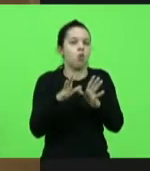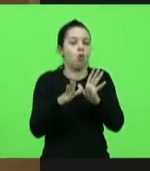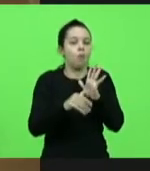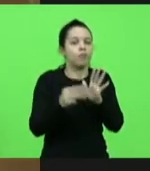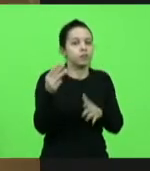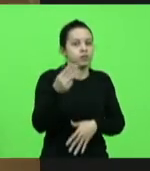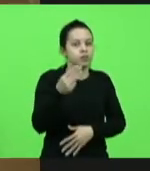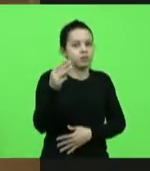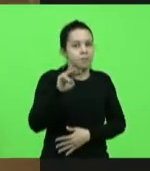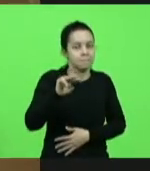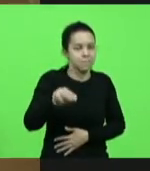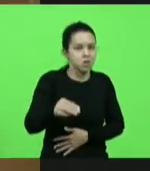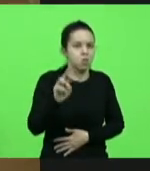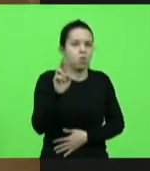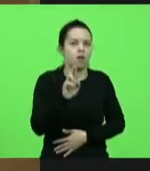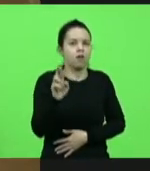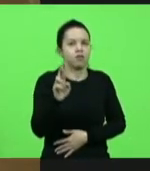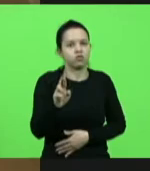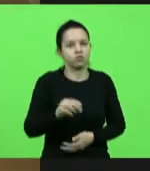reais.